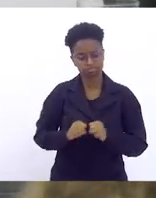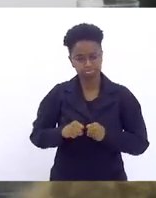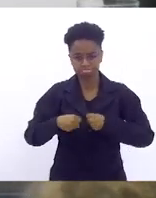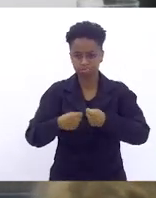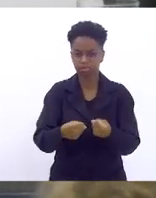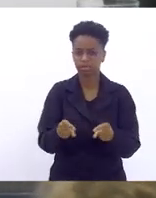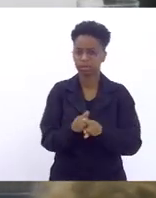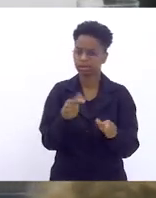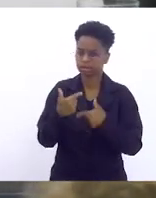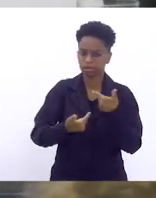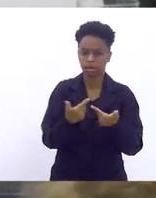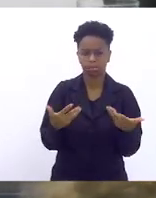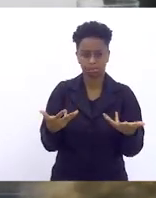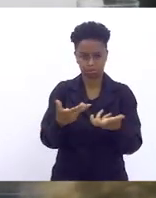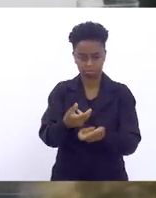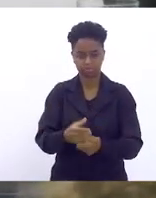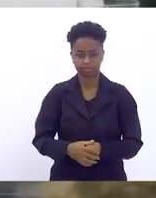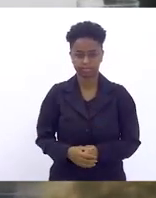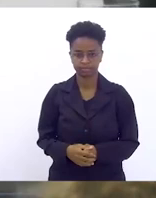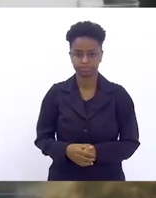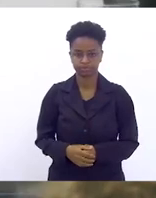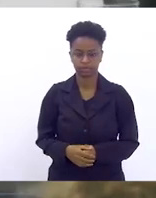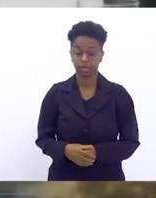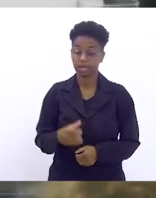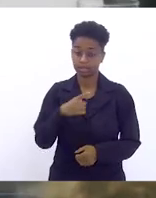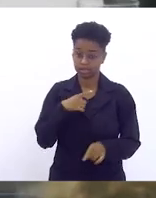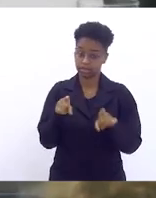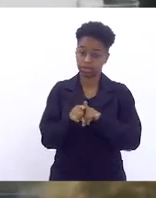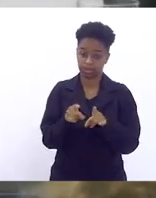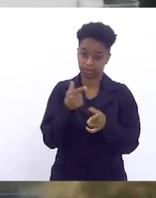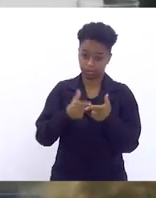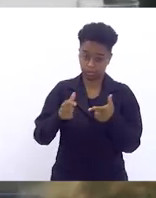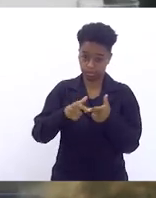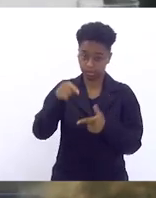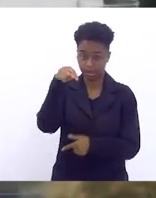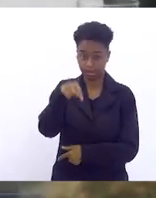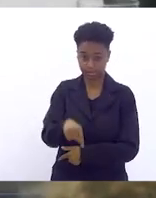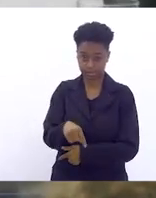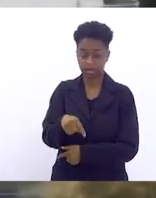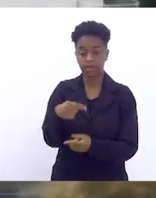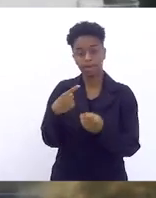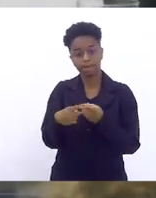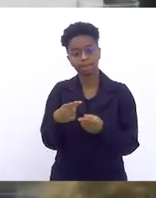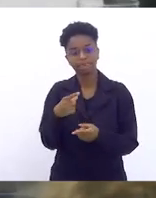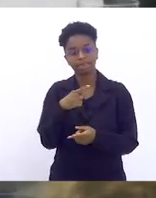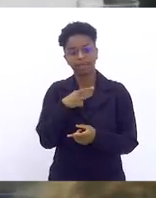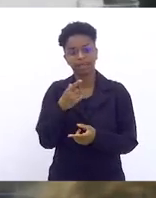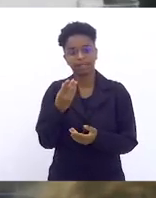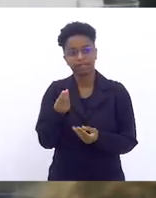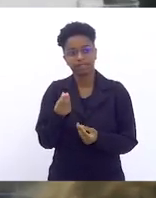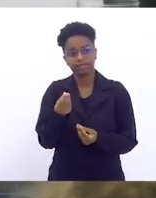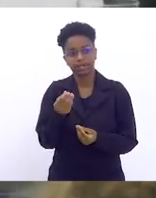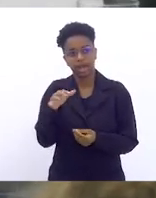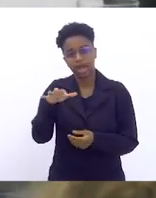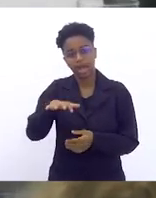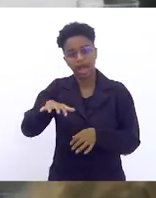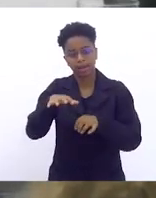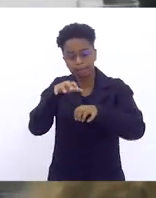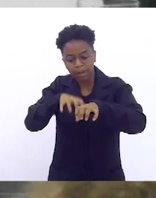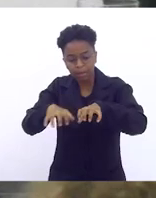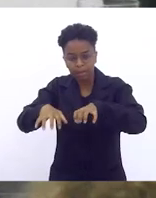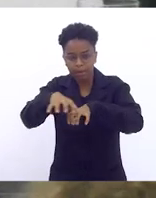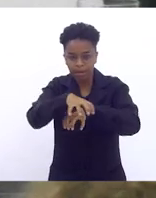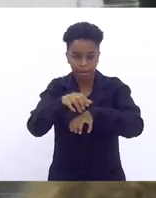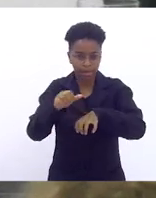um excelente trabalho a gente tem problemas aqui no estado Apesar de nós temos um a região metropolitana